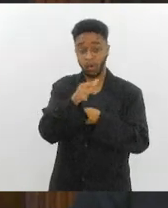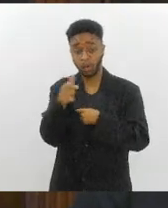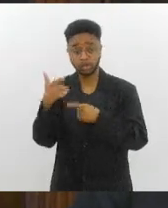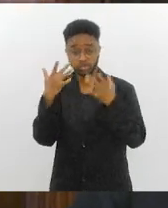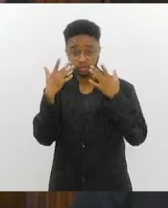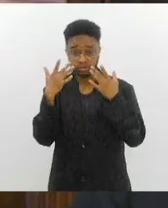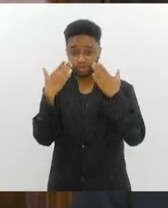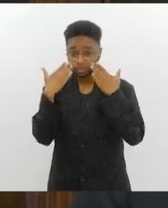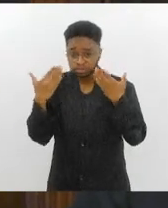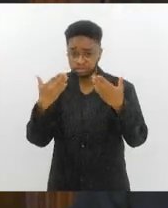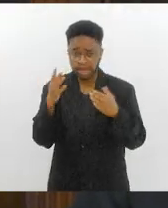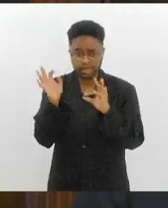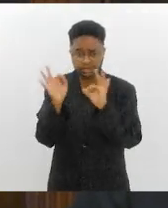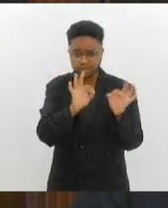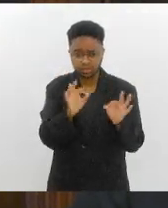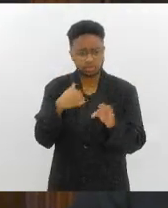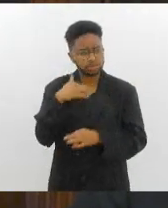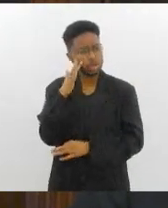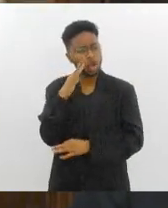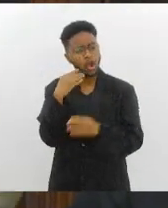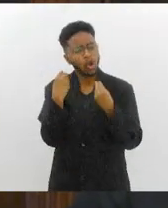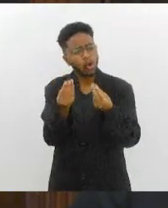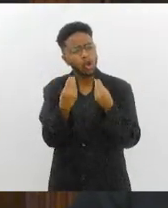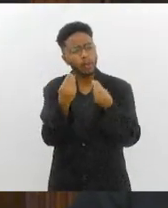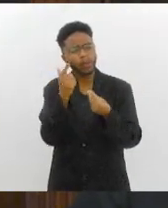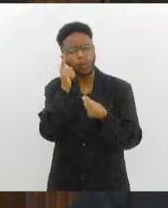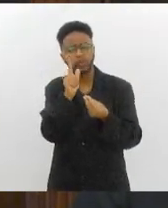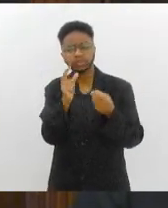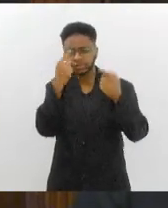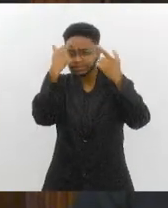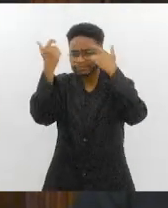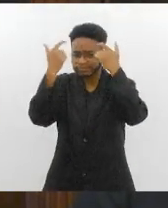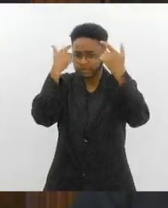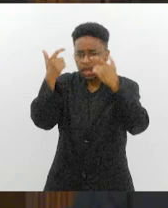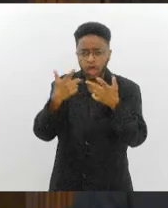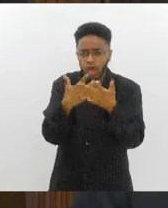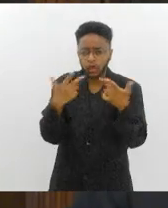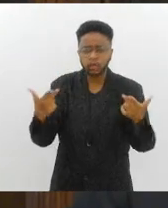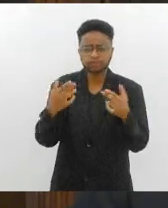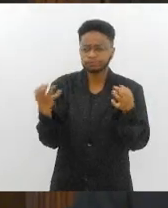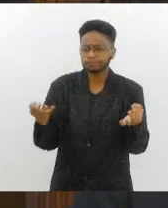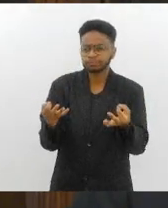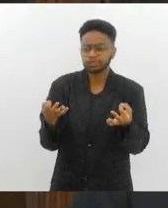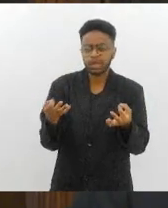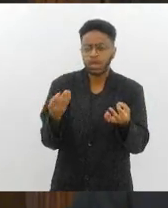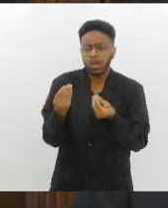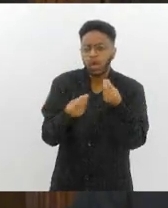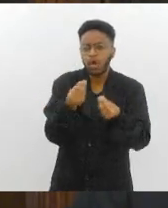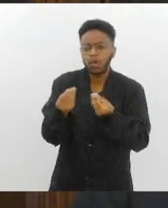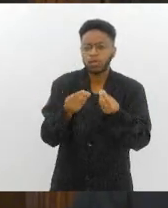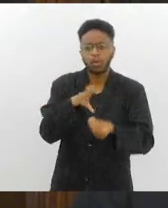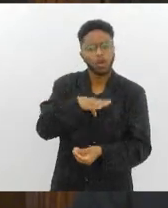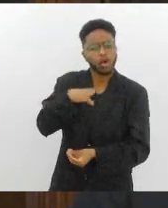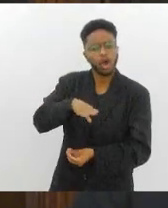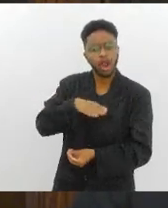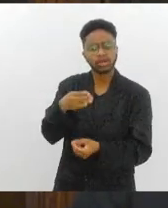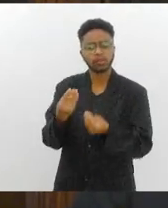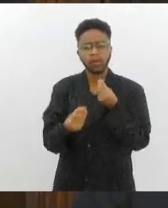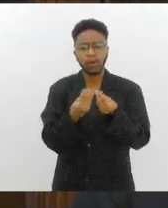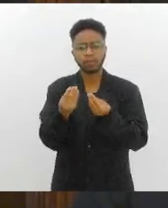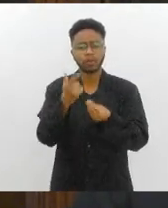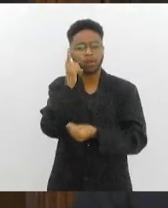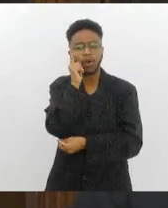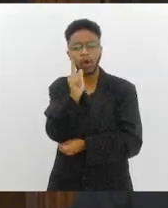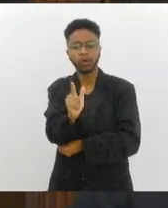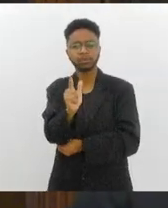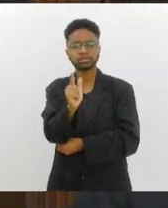como que pode, né? Da onde sai tanta criatividade? Da onde sai tanta ousadia? Como é que consegue,